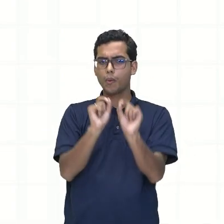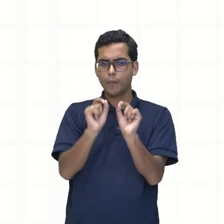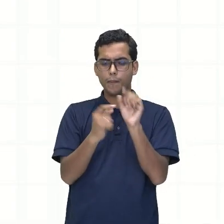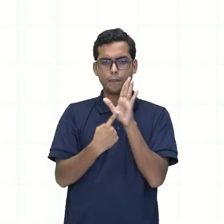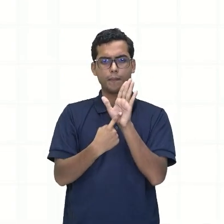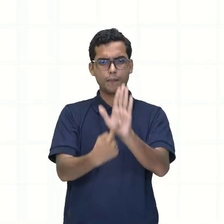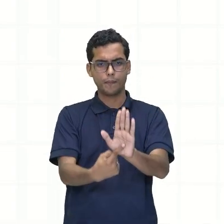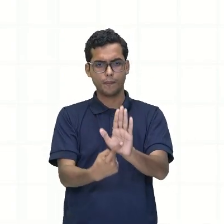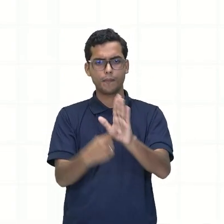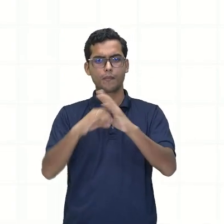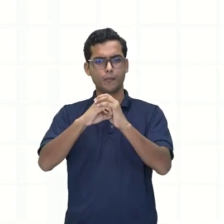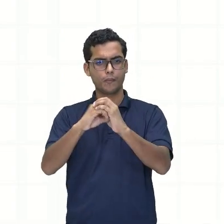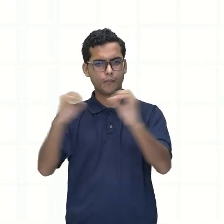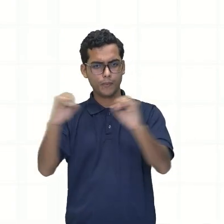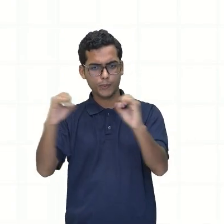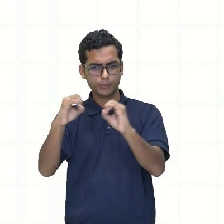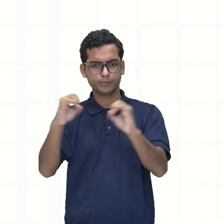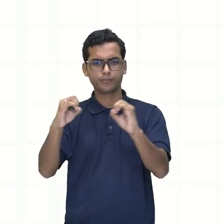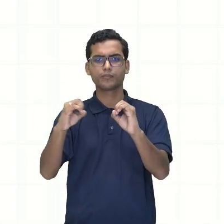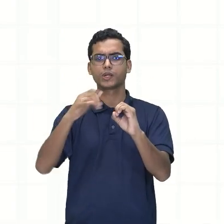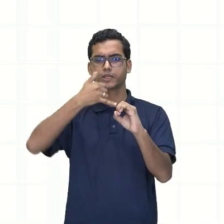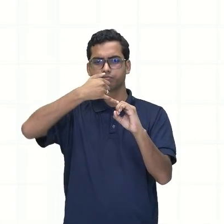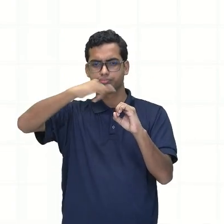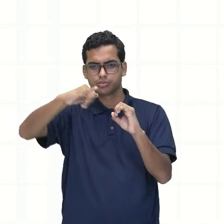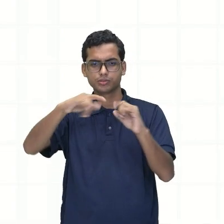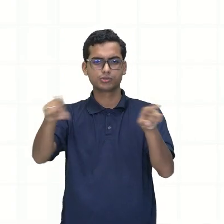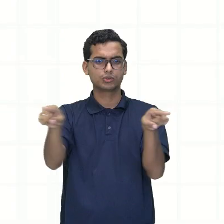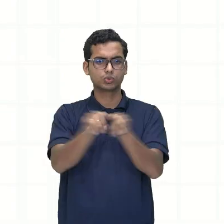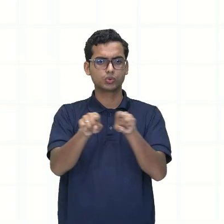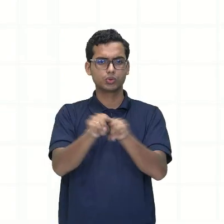uma descarga elétrica, tornando, né,